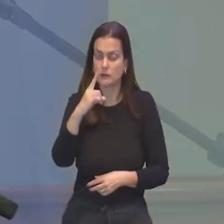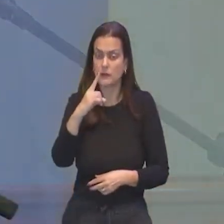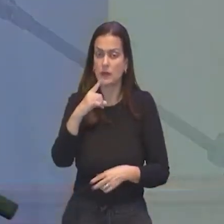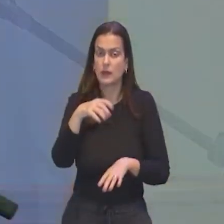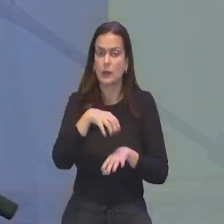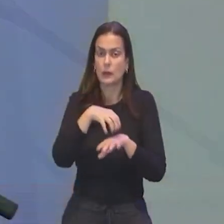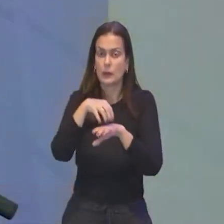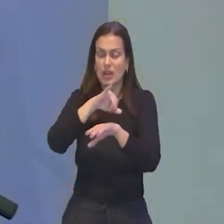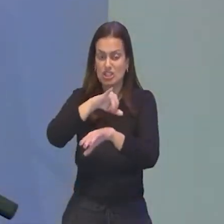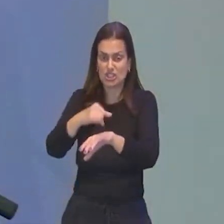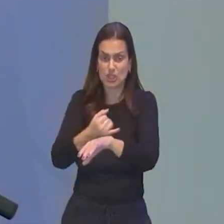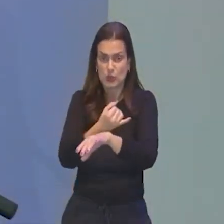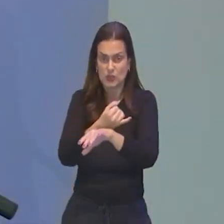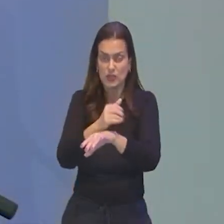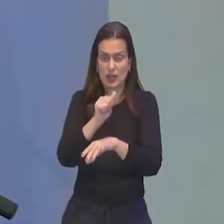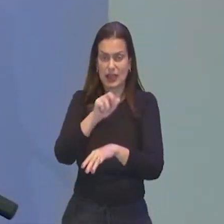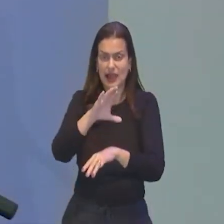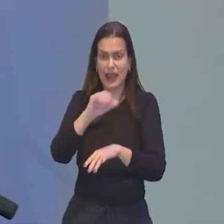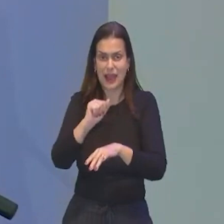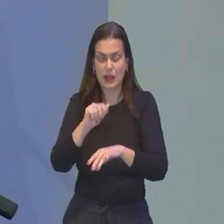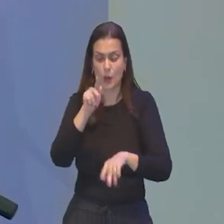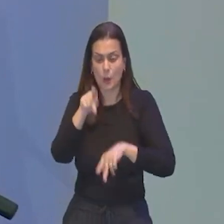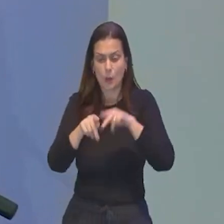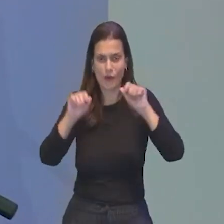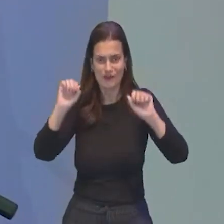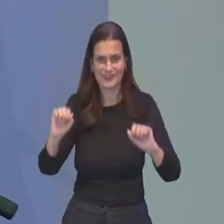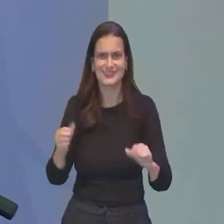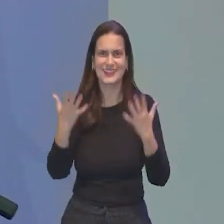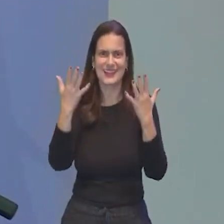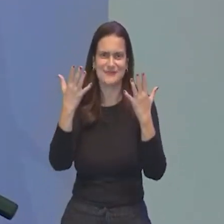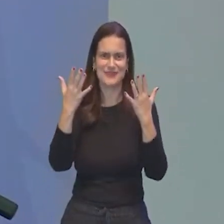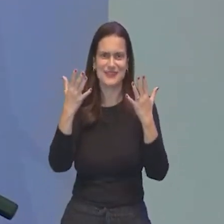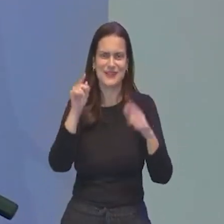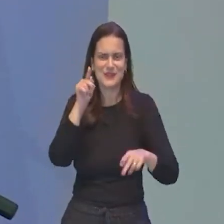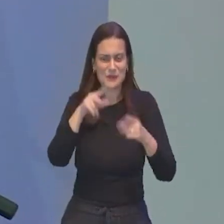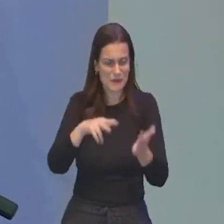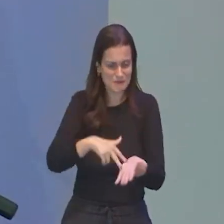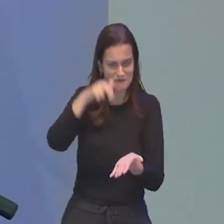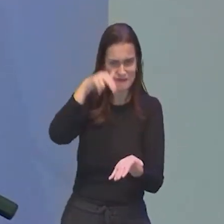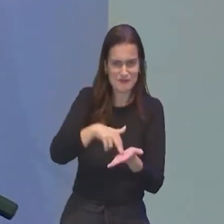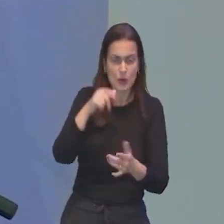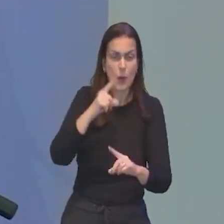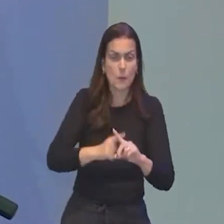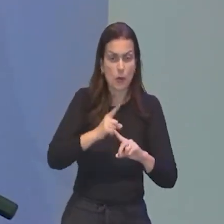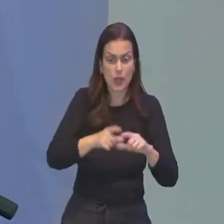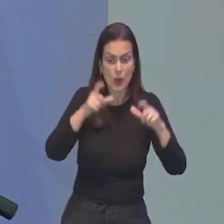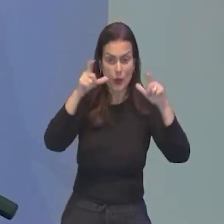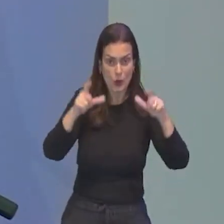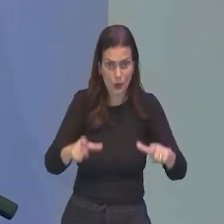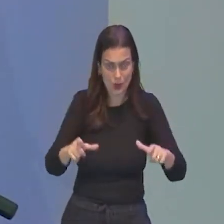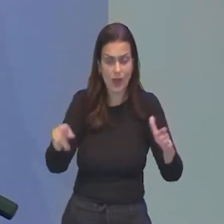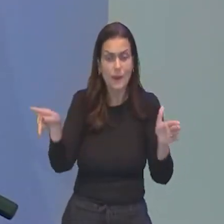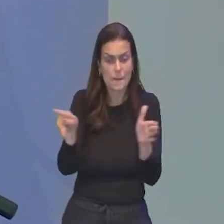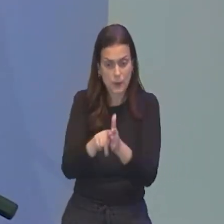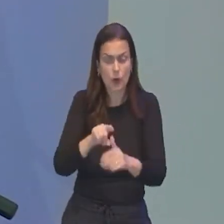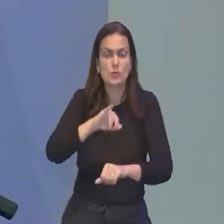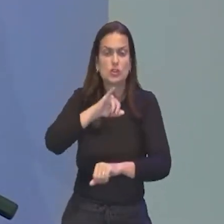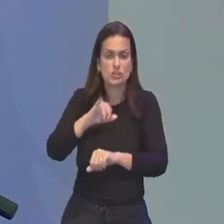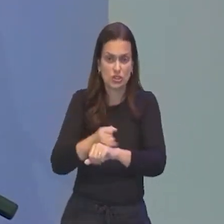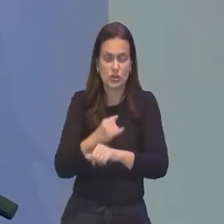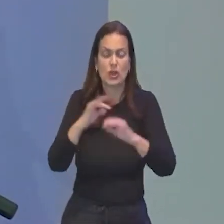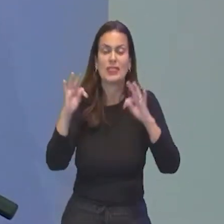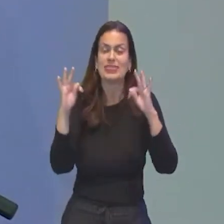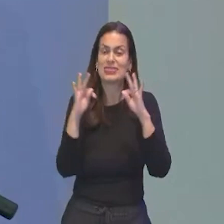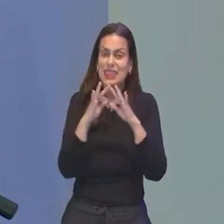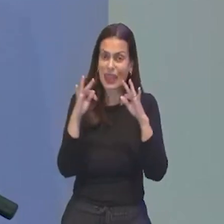para Jerusalém e o povo comemora, o povo celebra, porque o lugar da arca era em Jerusalém, no